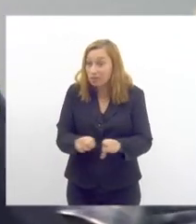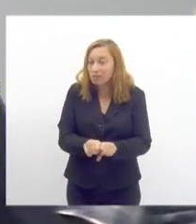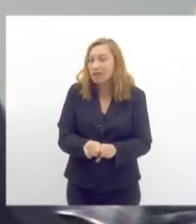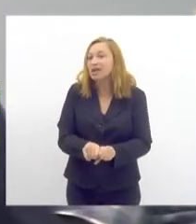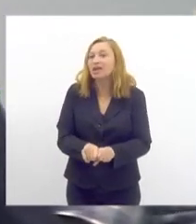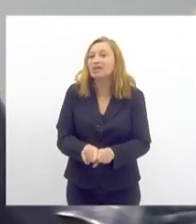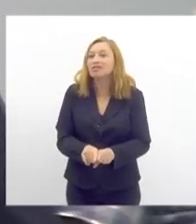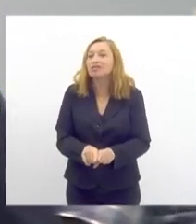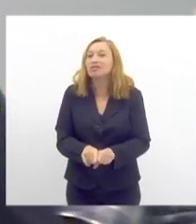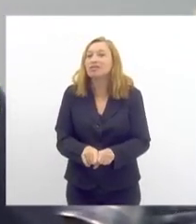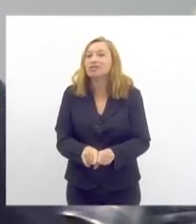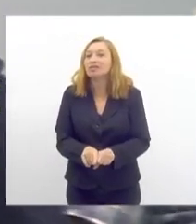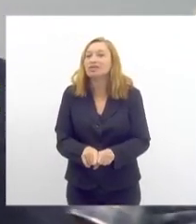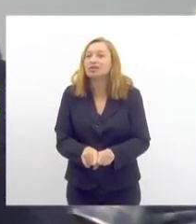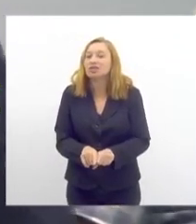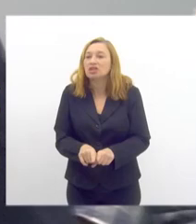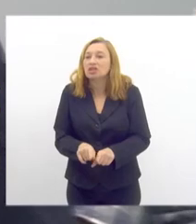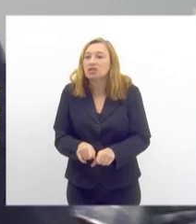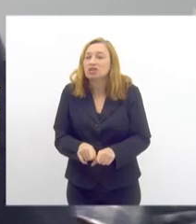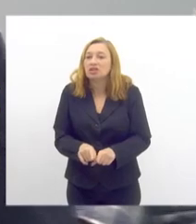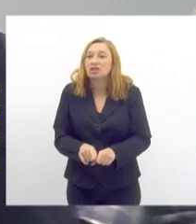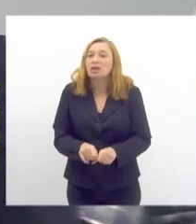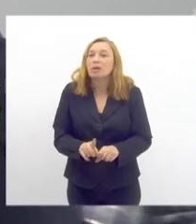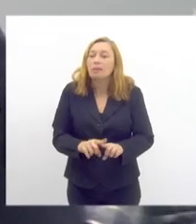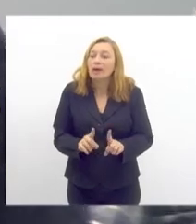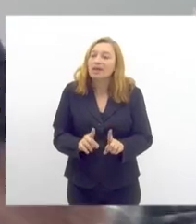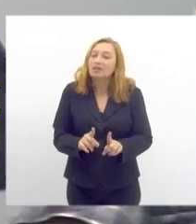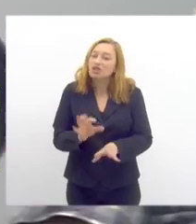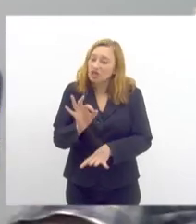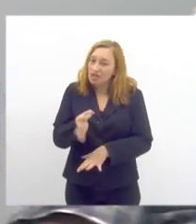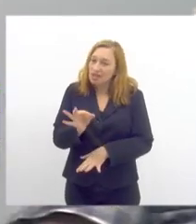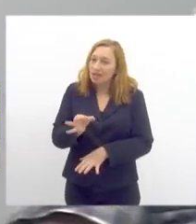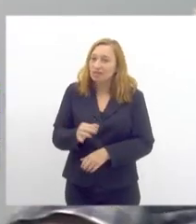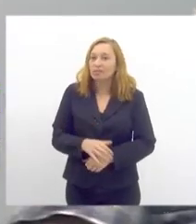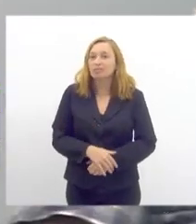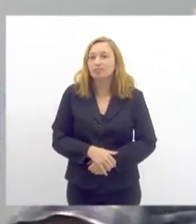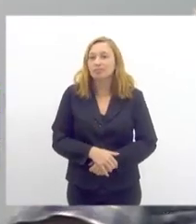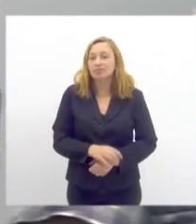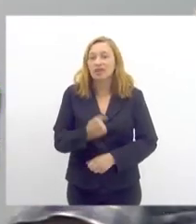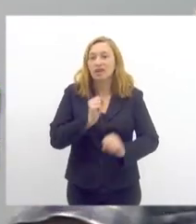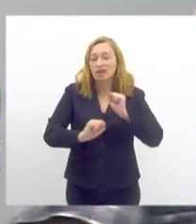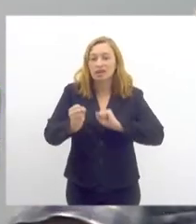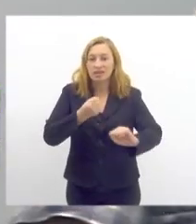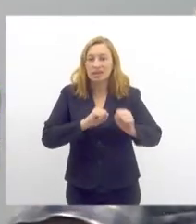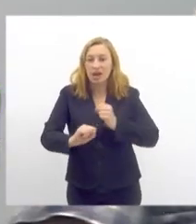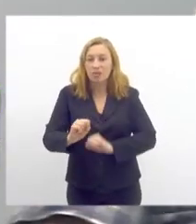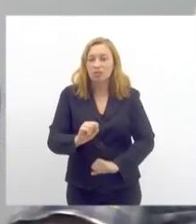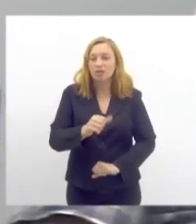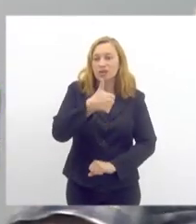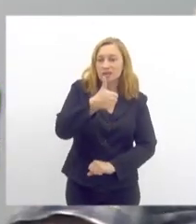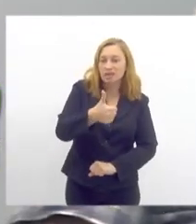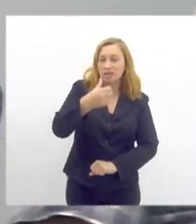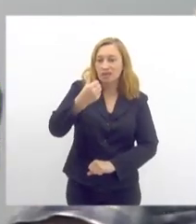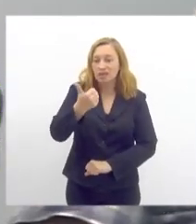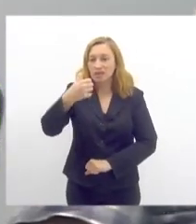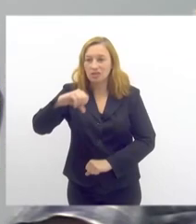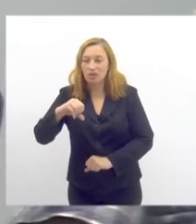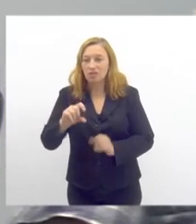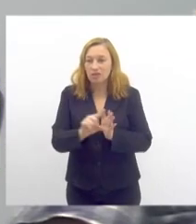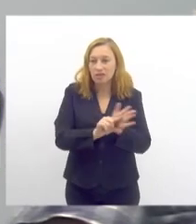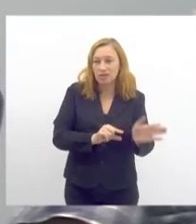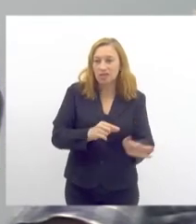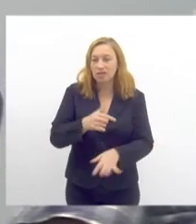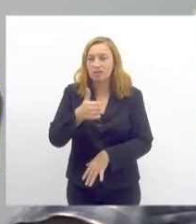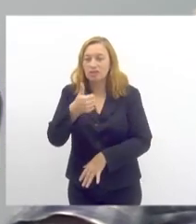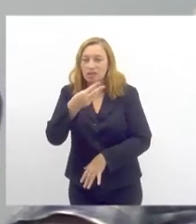sou fanático, mas eu acho que é bem apropriado. É o Salmo 119, versículo 30. Escolhi o caminho